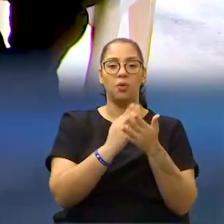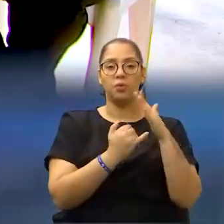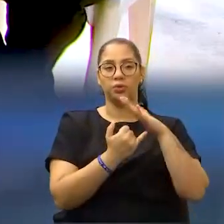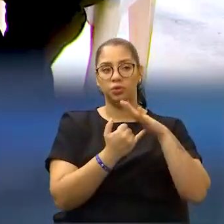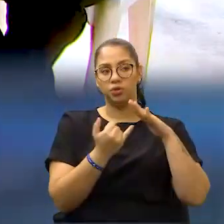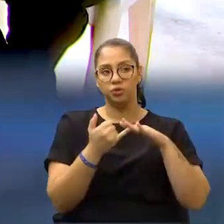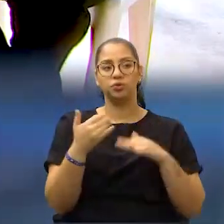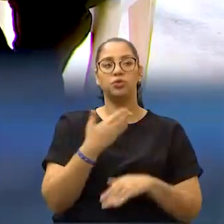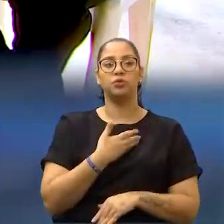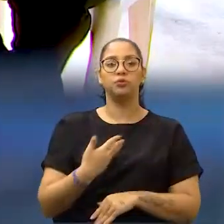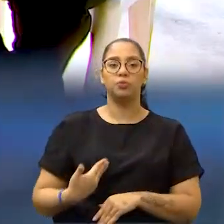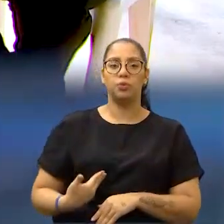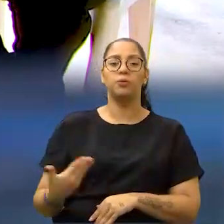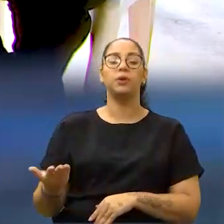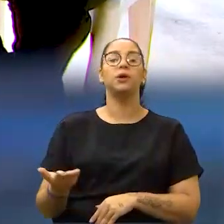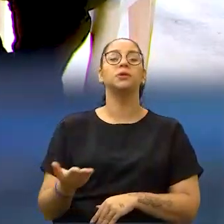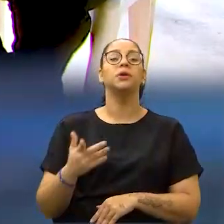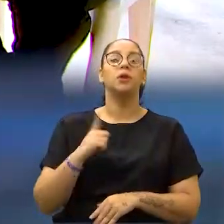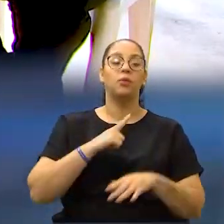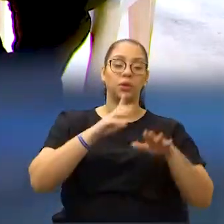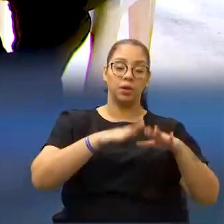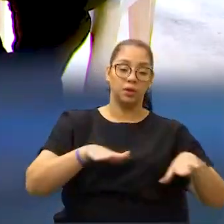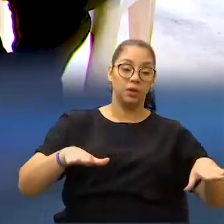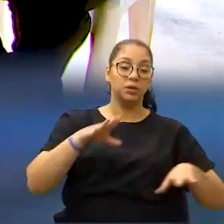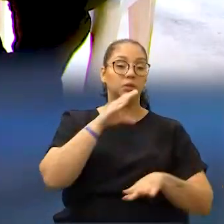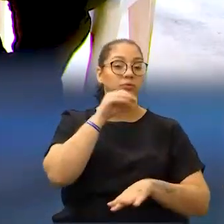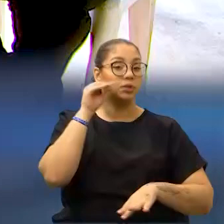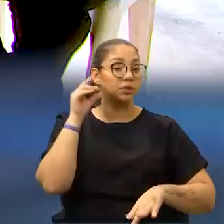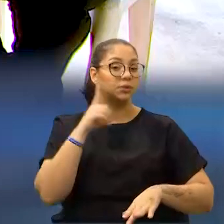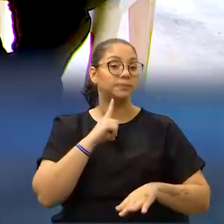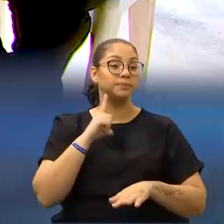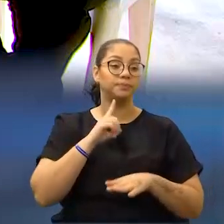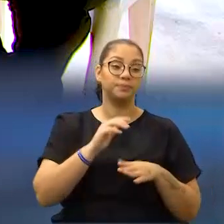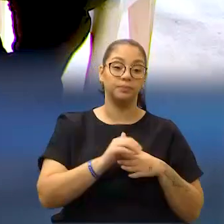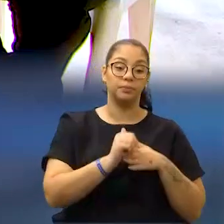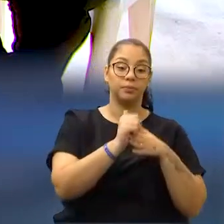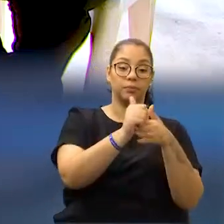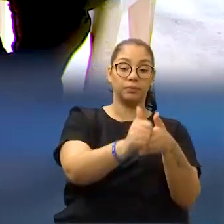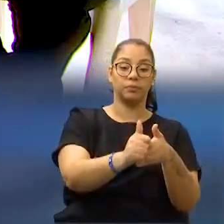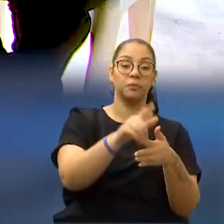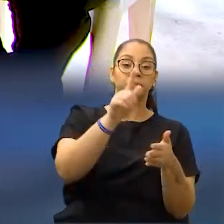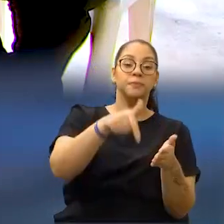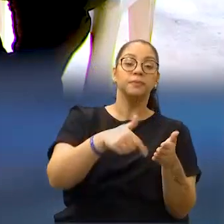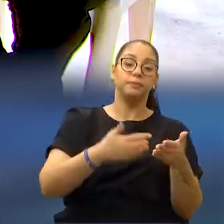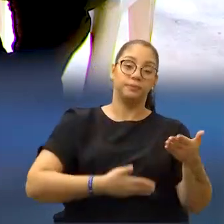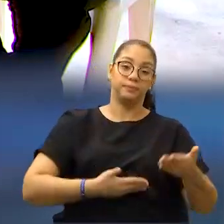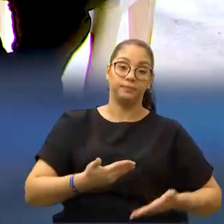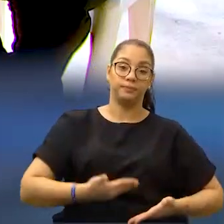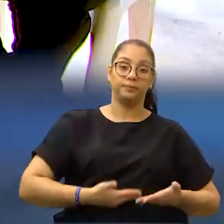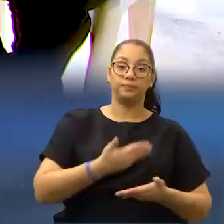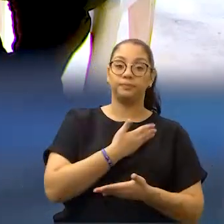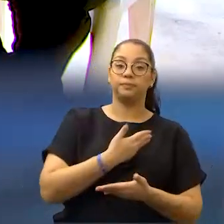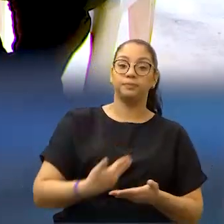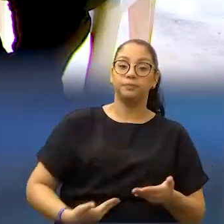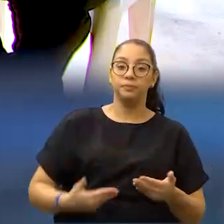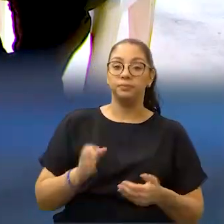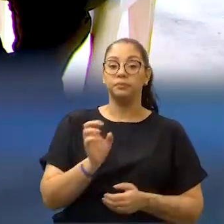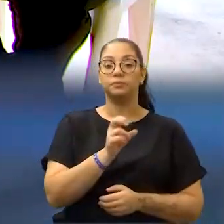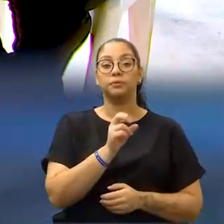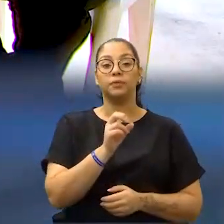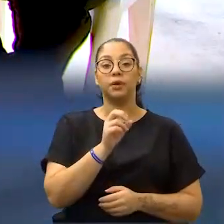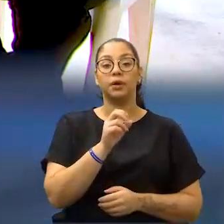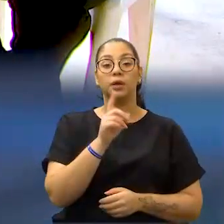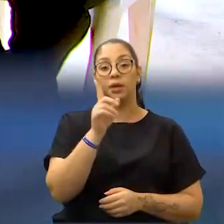essa parceria com os órgãos públicos, então essas crianças, adolescentes, elas são encaminhadas do